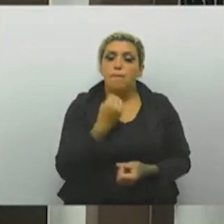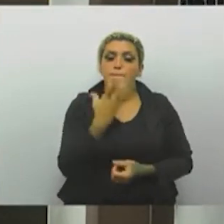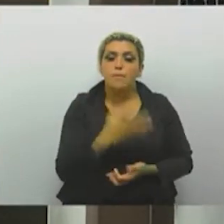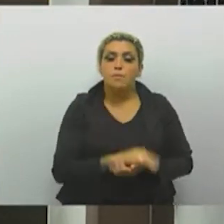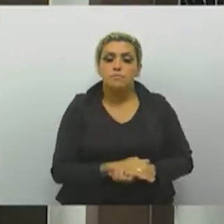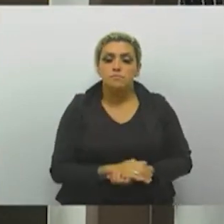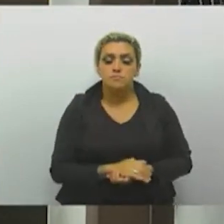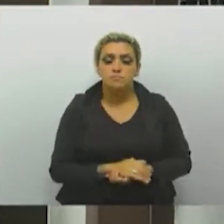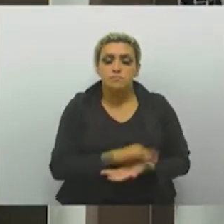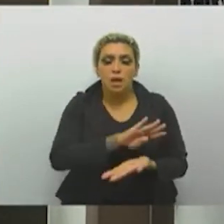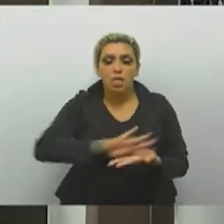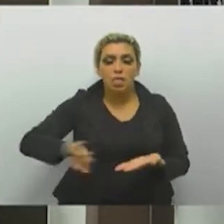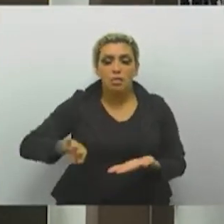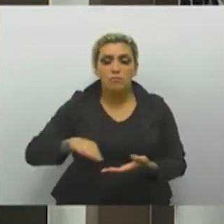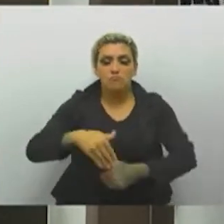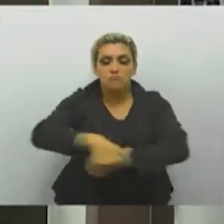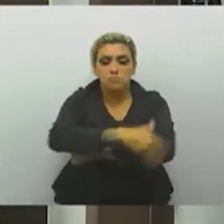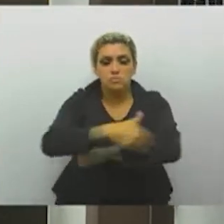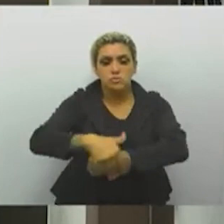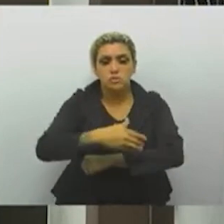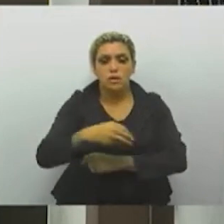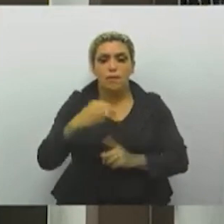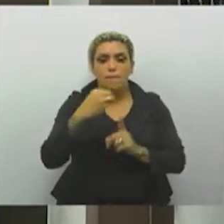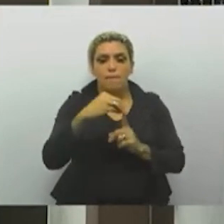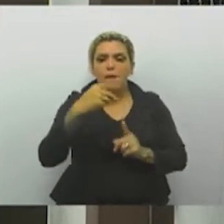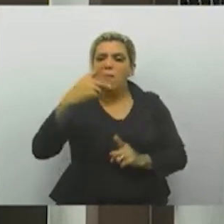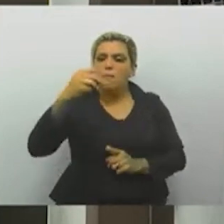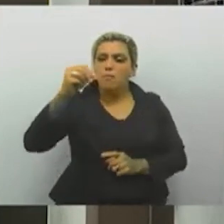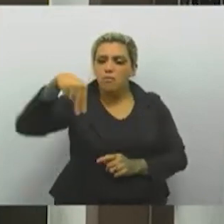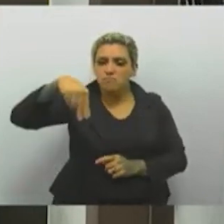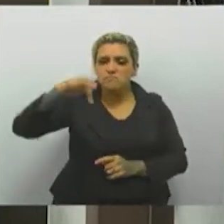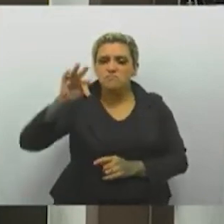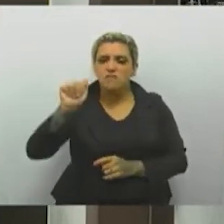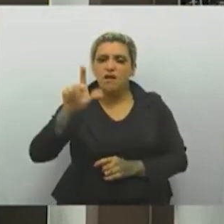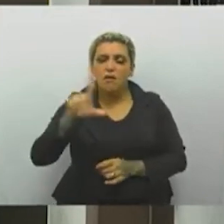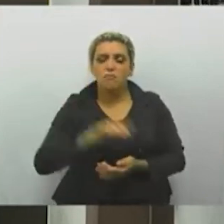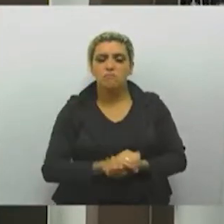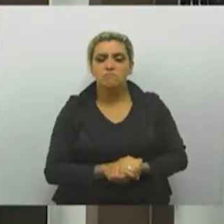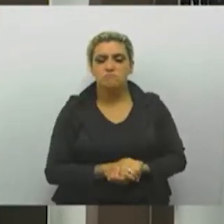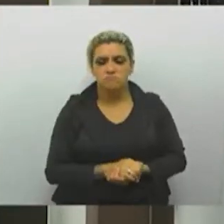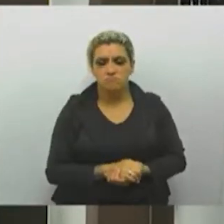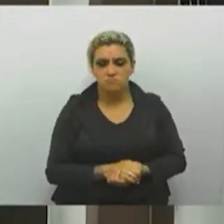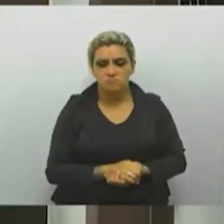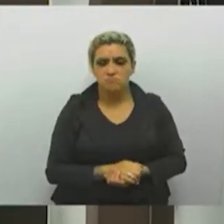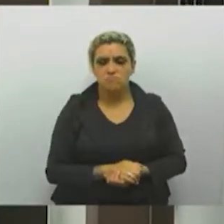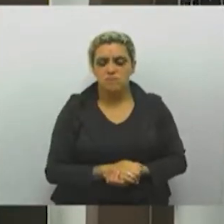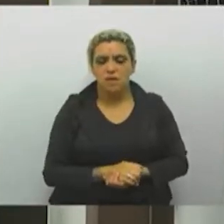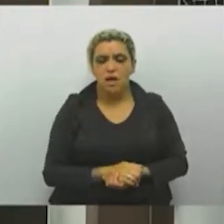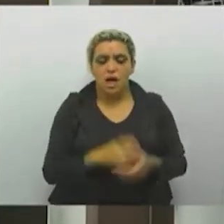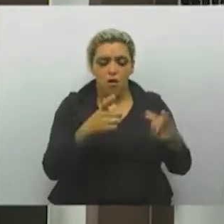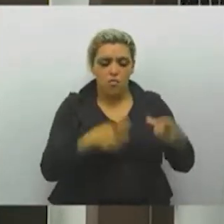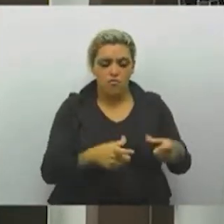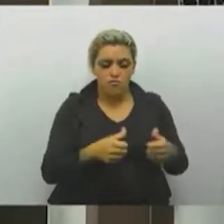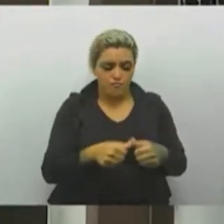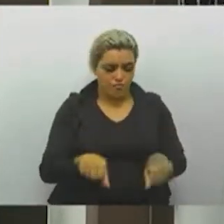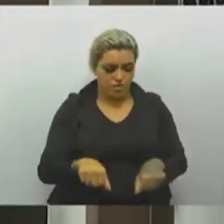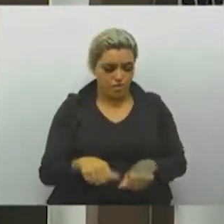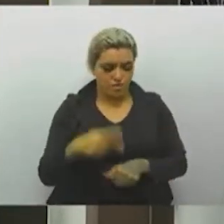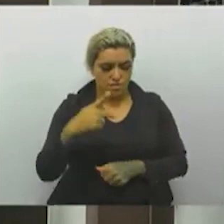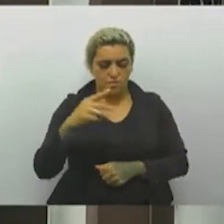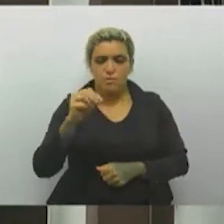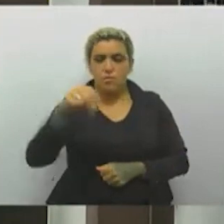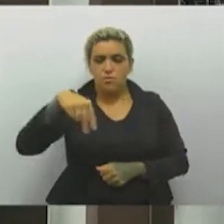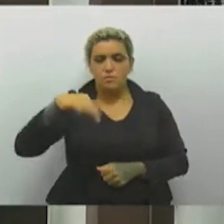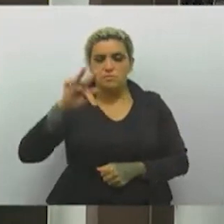desassoreamento do Rio Pontal é chamado rio caputa mas ali o Onde fica o Pontal né